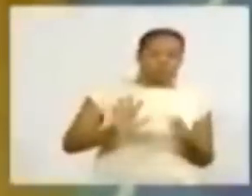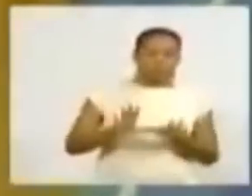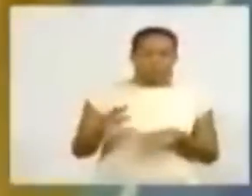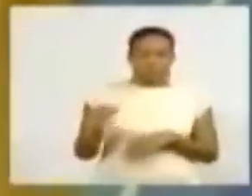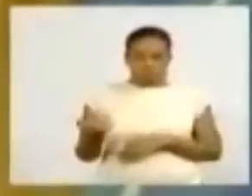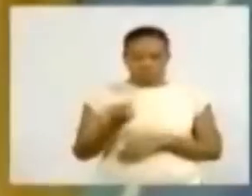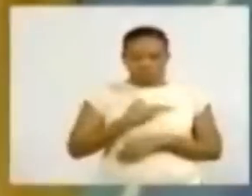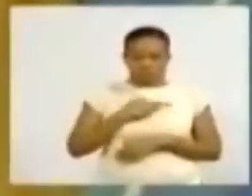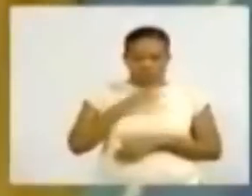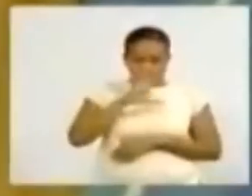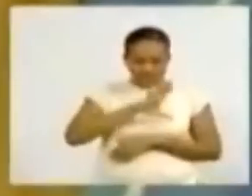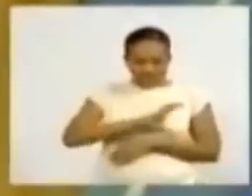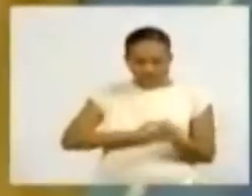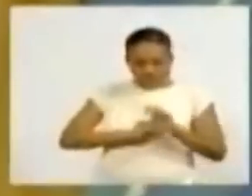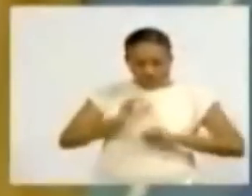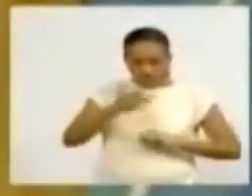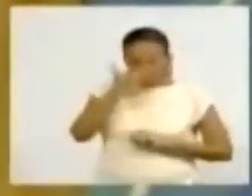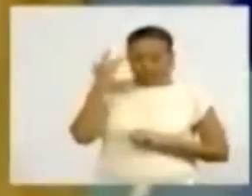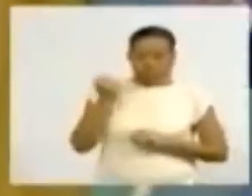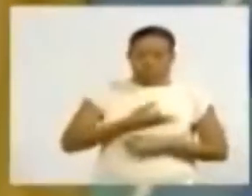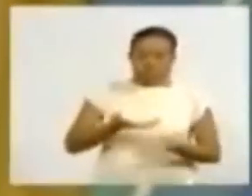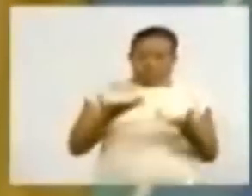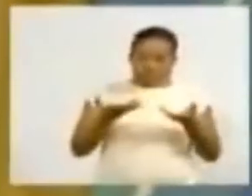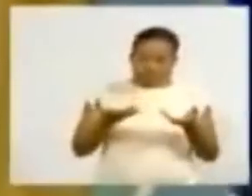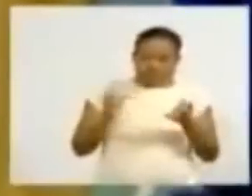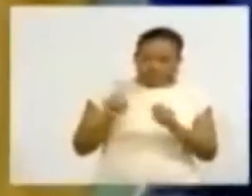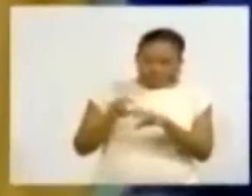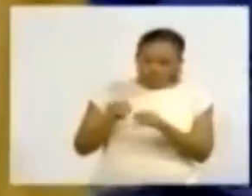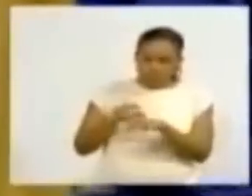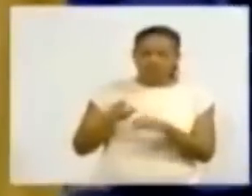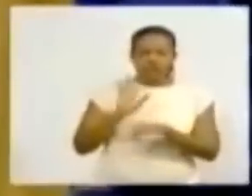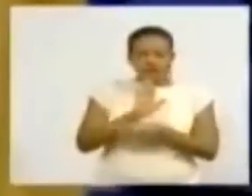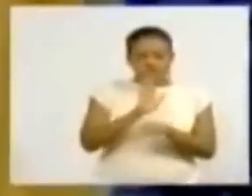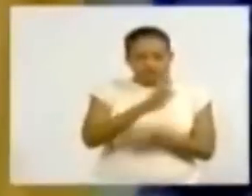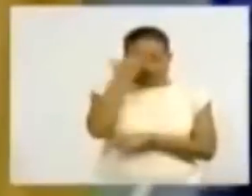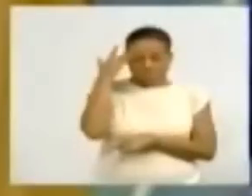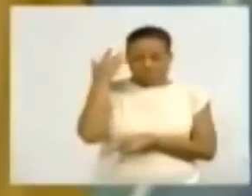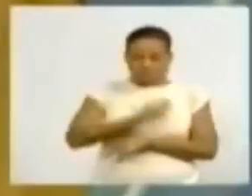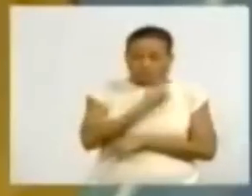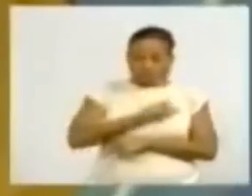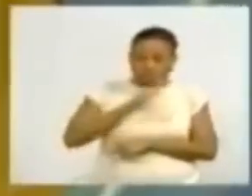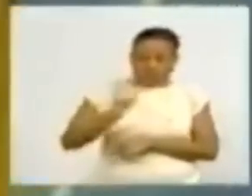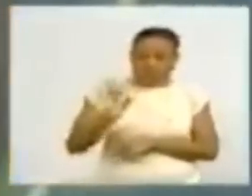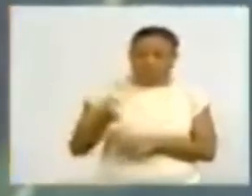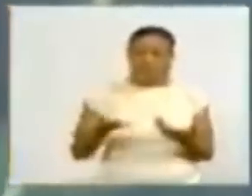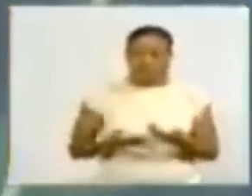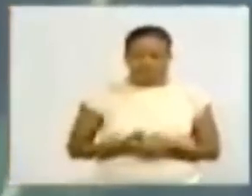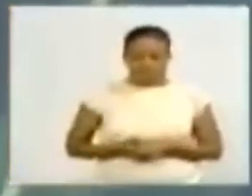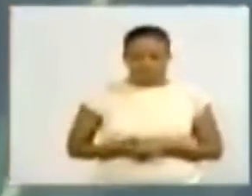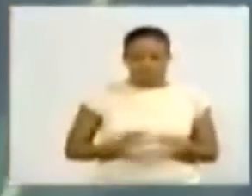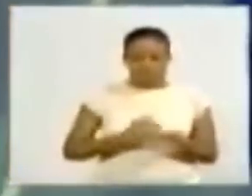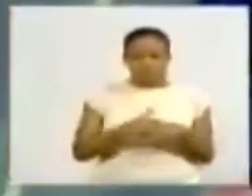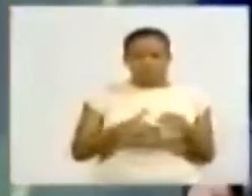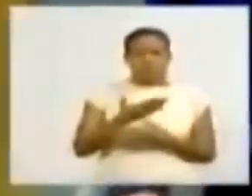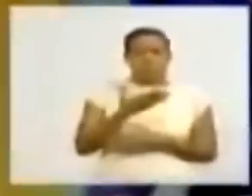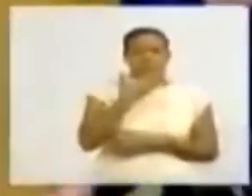uma pessoa, mais a gente quer colocá-la no equilíbrio entre não e sim. Nenhuma paternidade pode ser